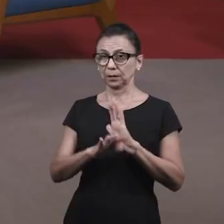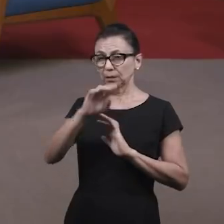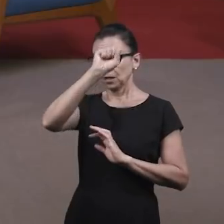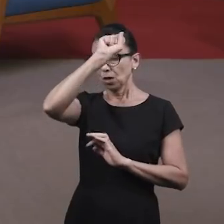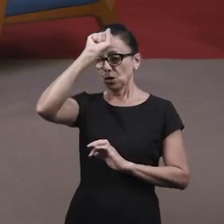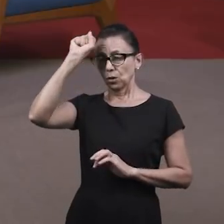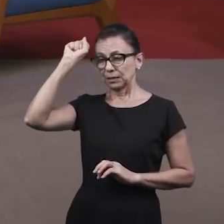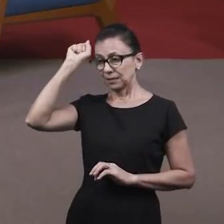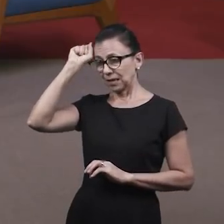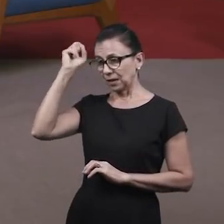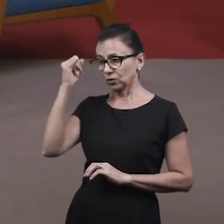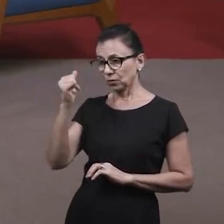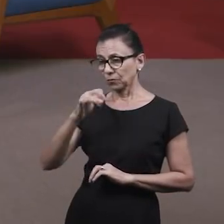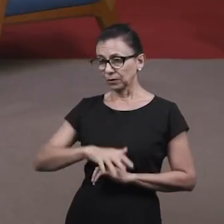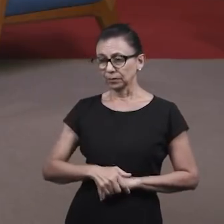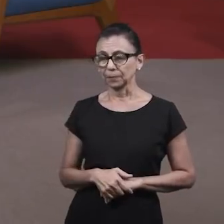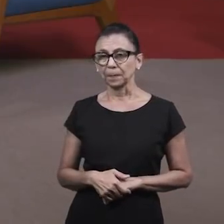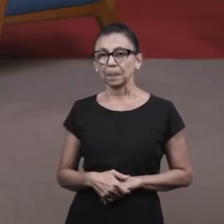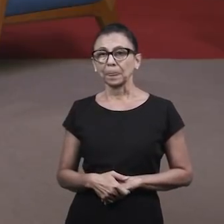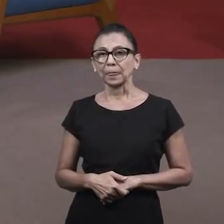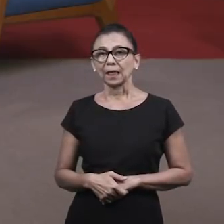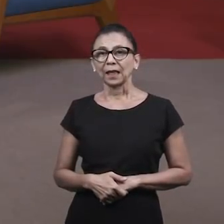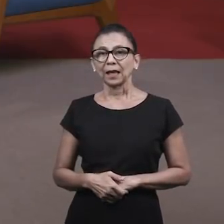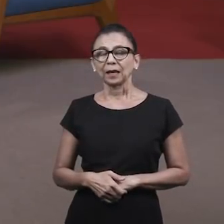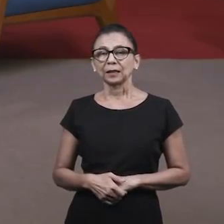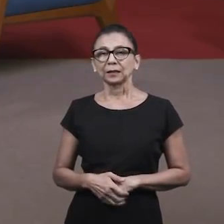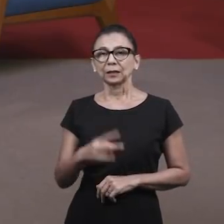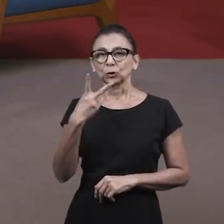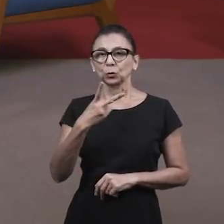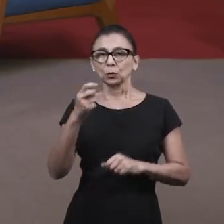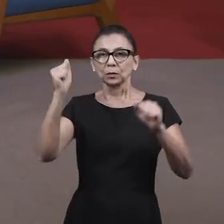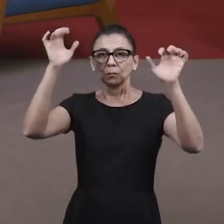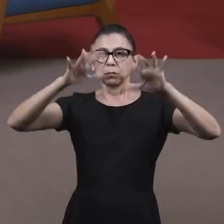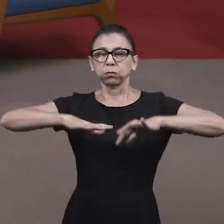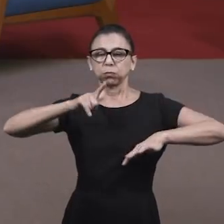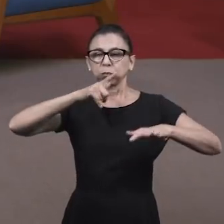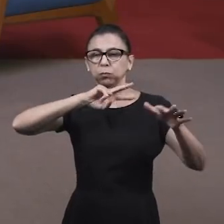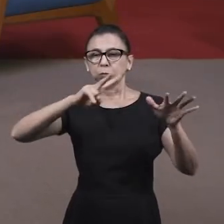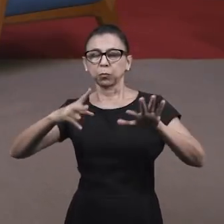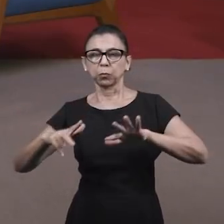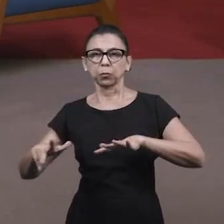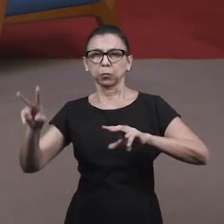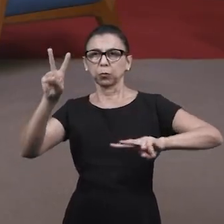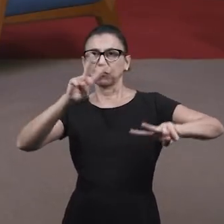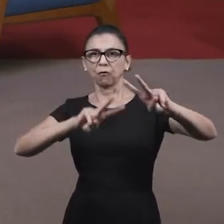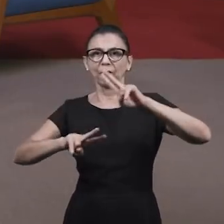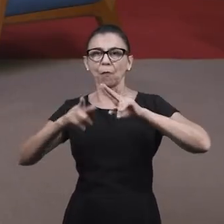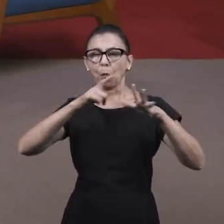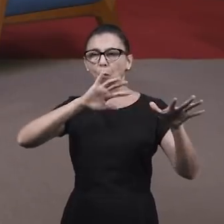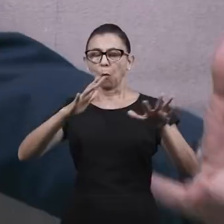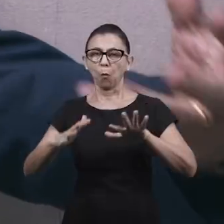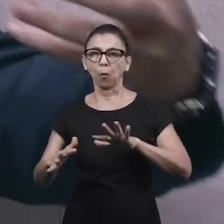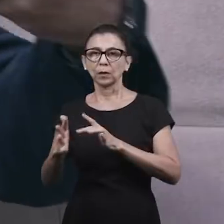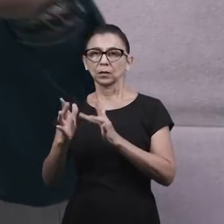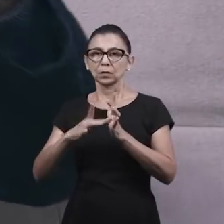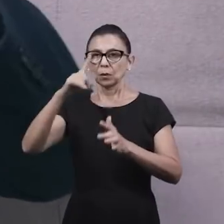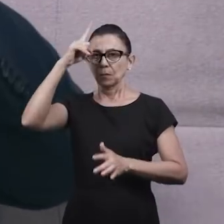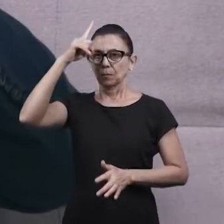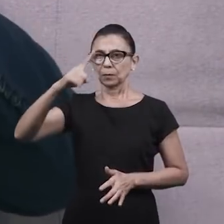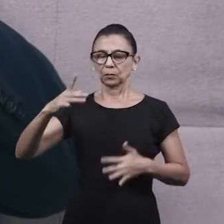se ele era como é, o Filho de Deus, e veio aqui trazer a salvação, tudo